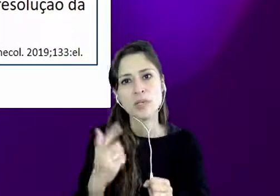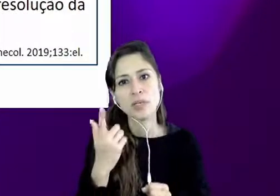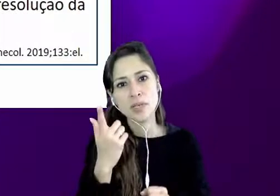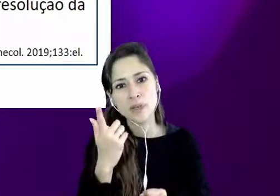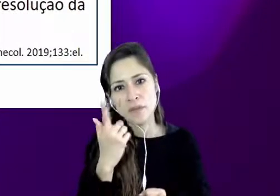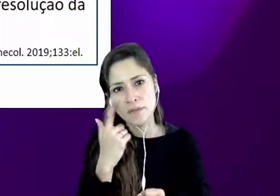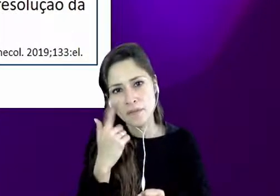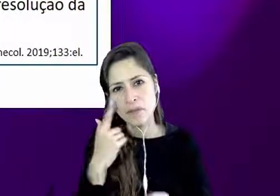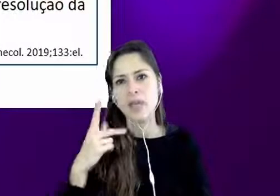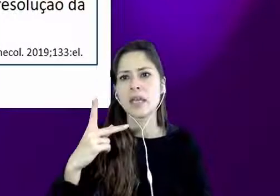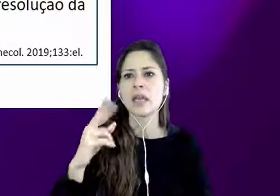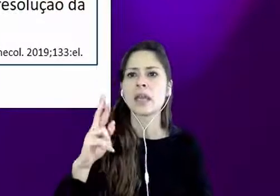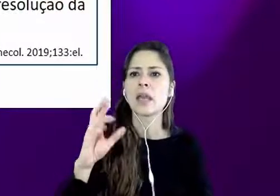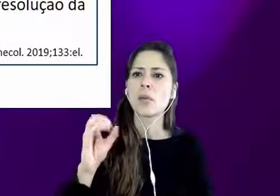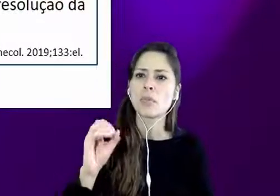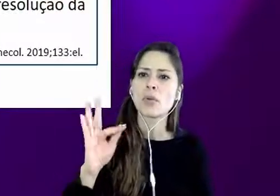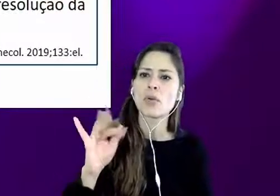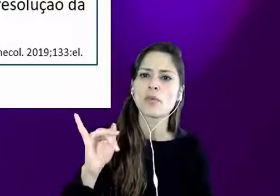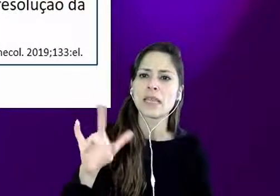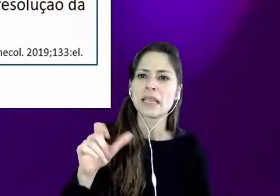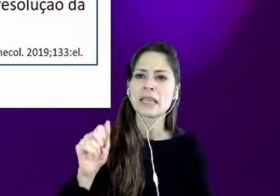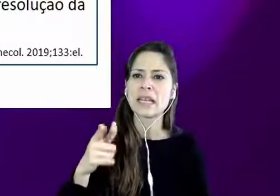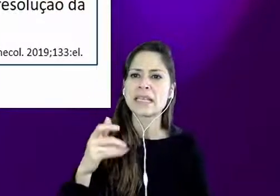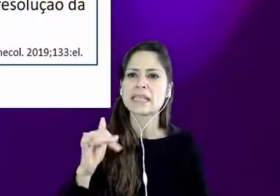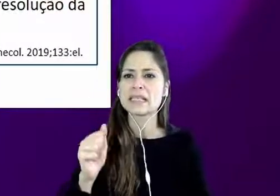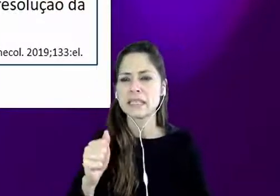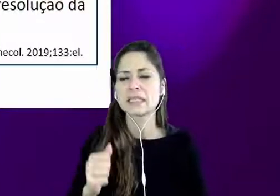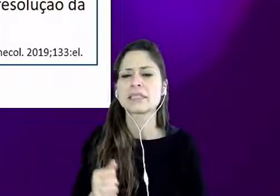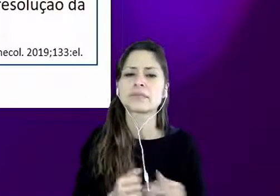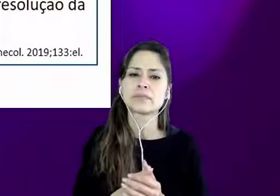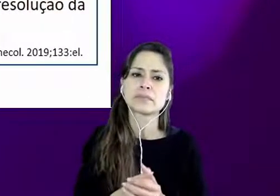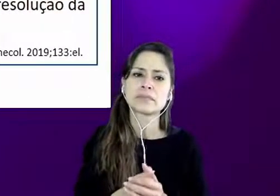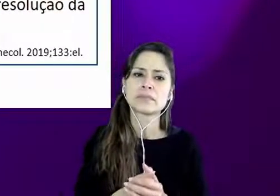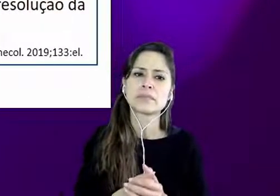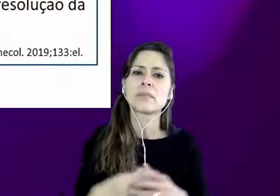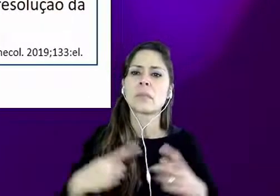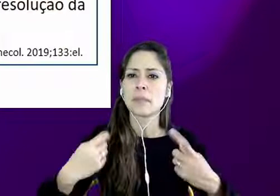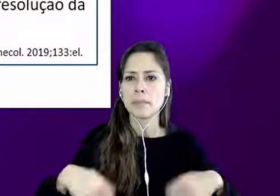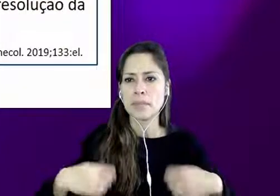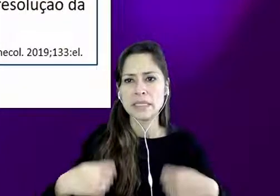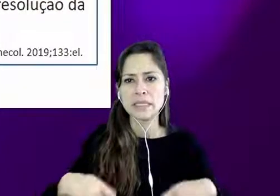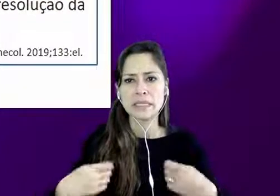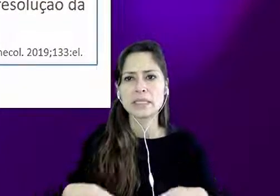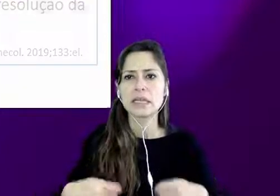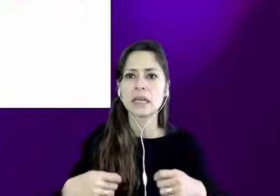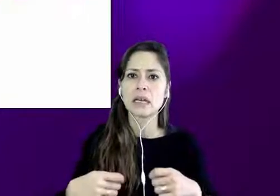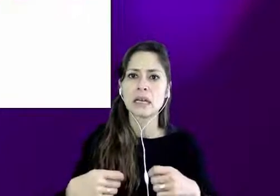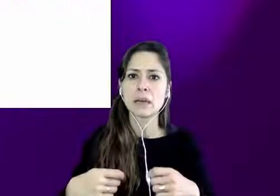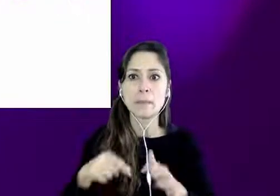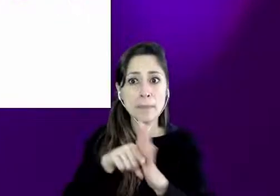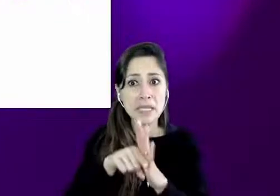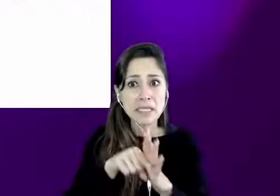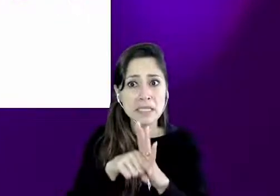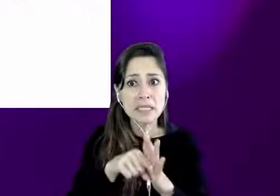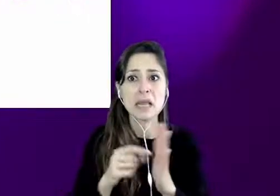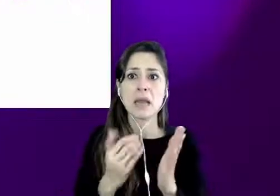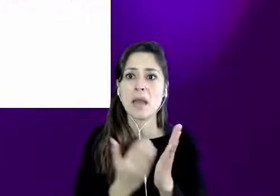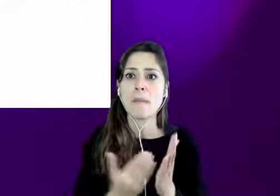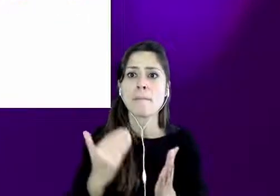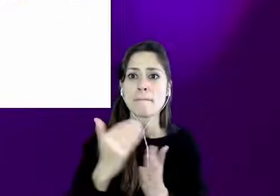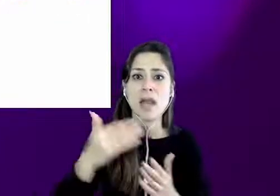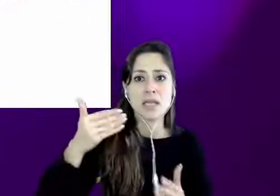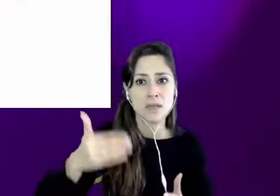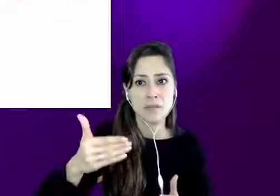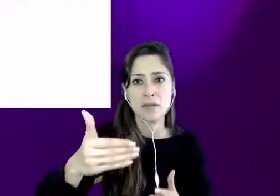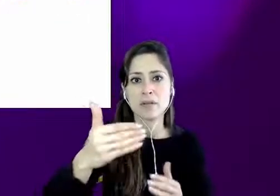profilaxia, mas lembrando que os valores de laboratórios rapidamente se alteram, eu preciso fazer essa pesquisa muito mais frequentemente.